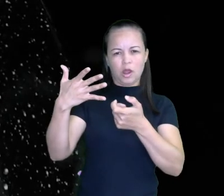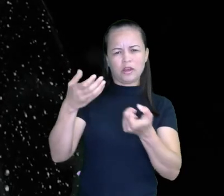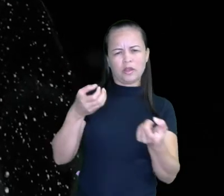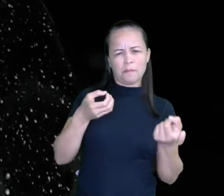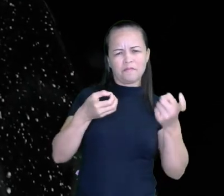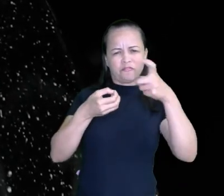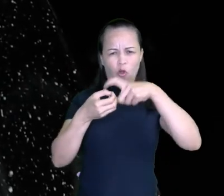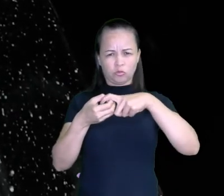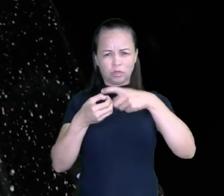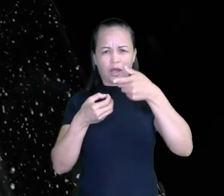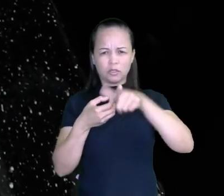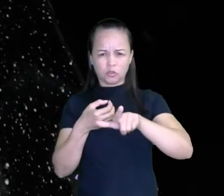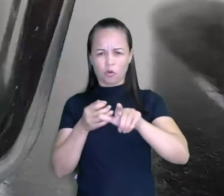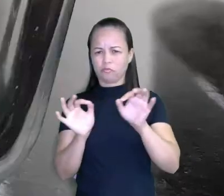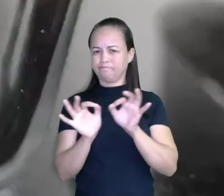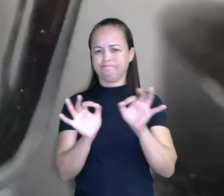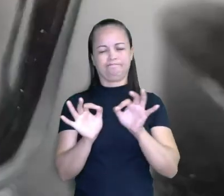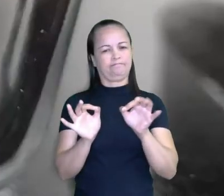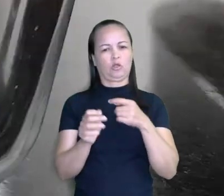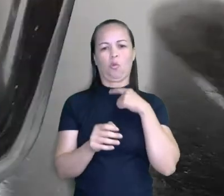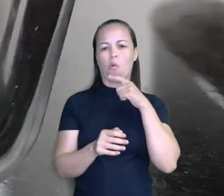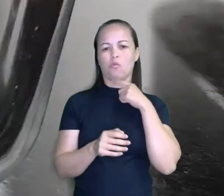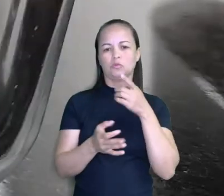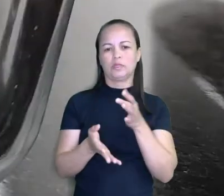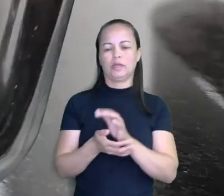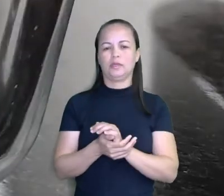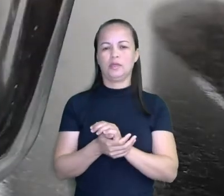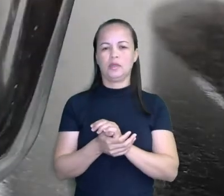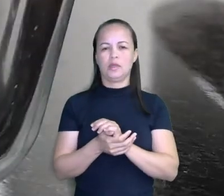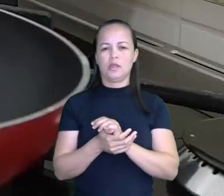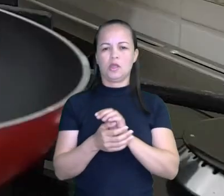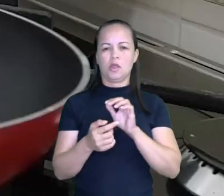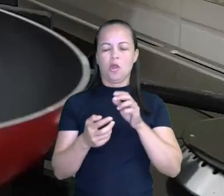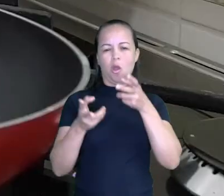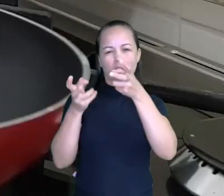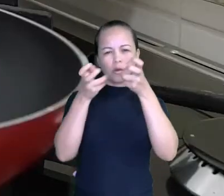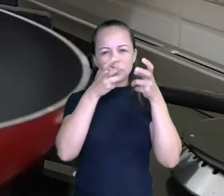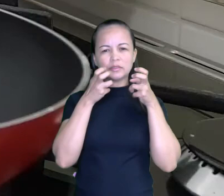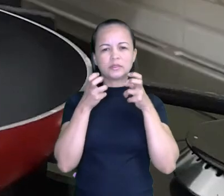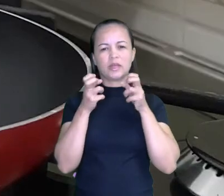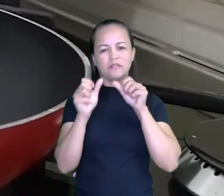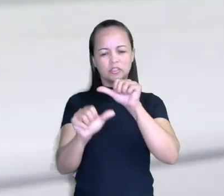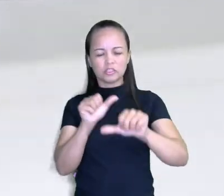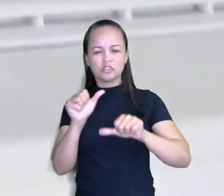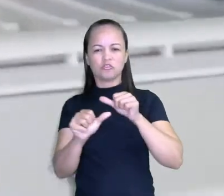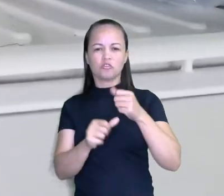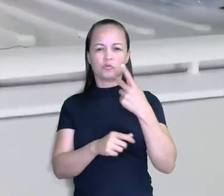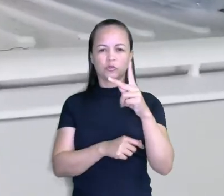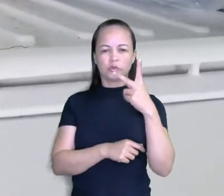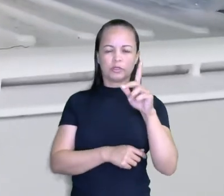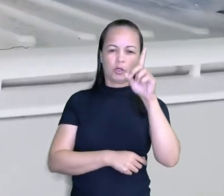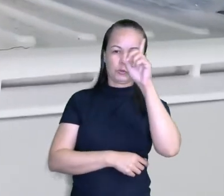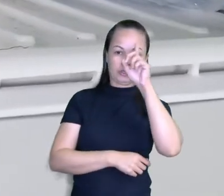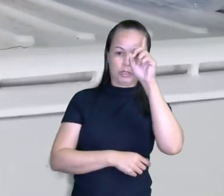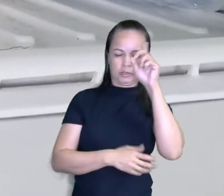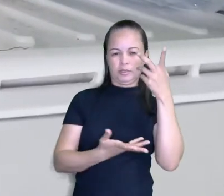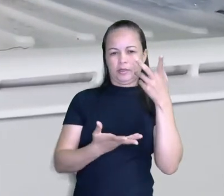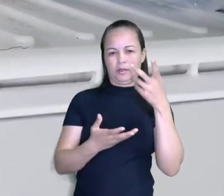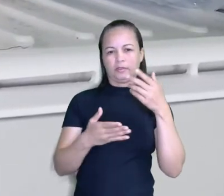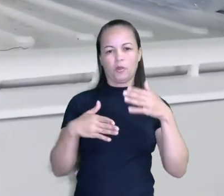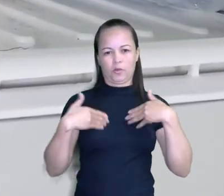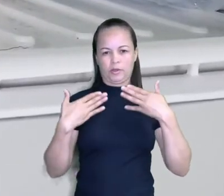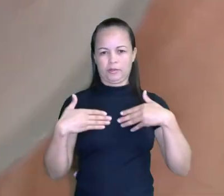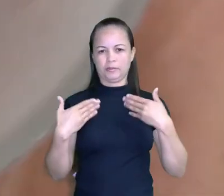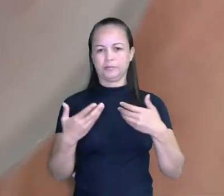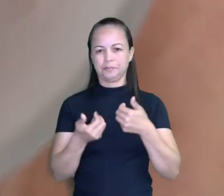não pode ser revertida. Observe as transformações que acontecem em seu dia a dia. Esse é um criativo